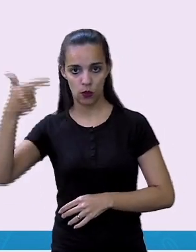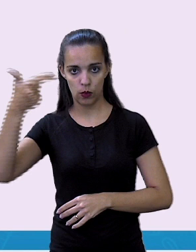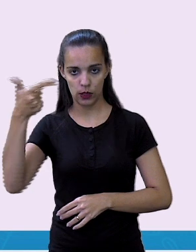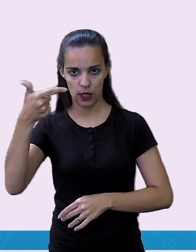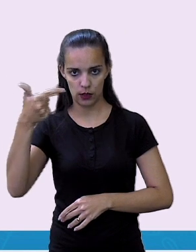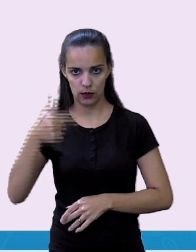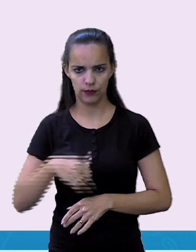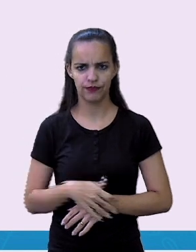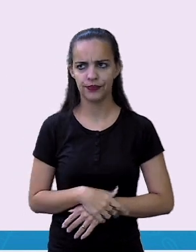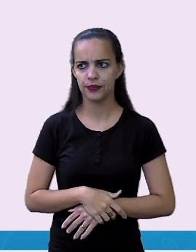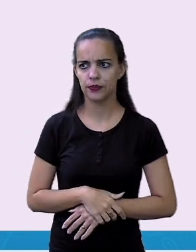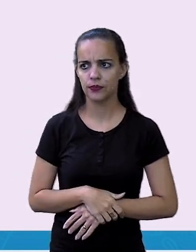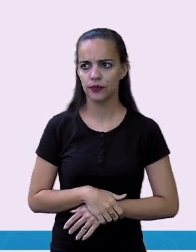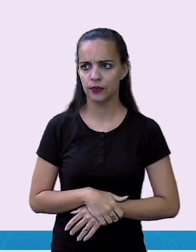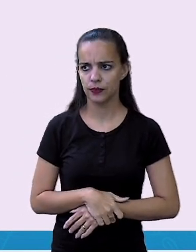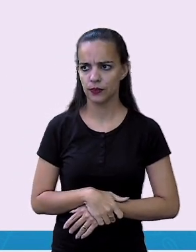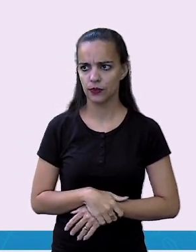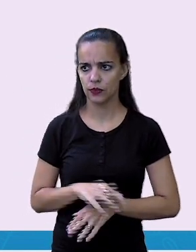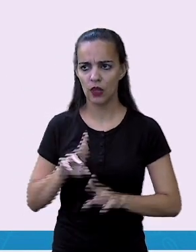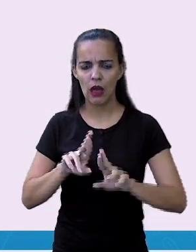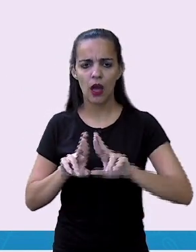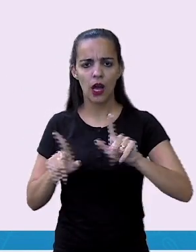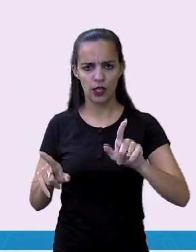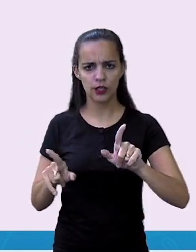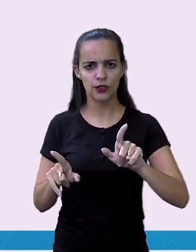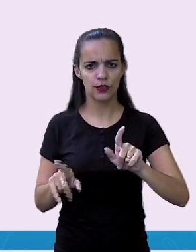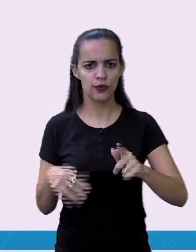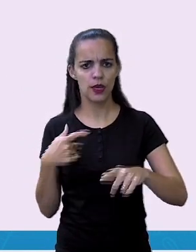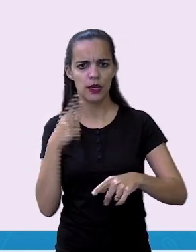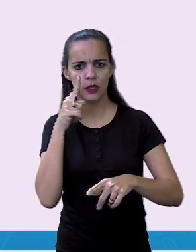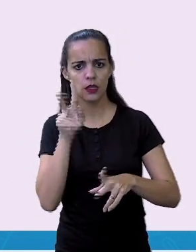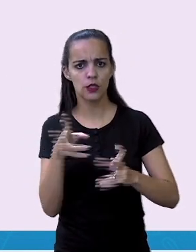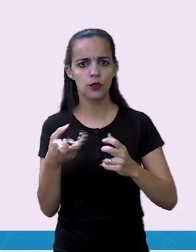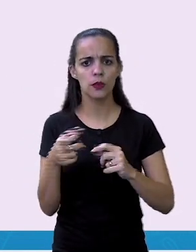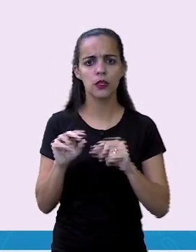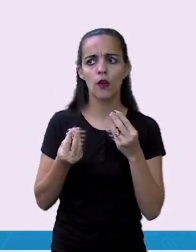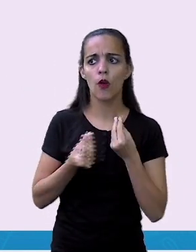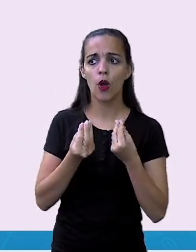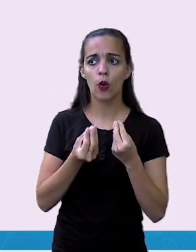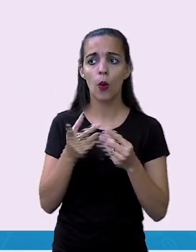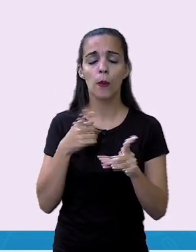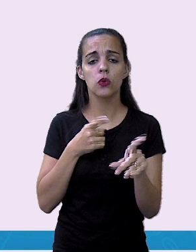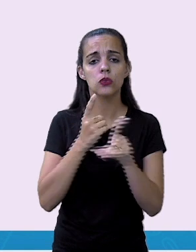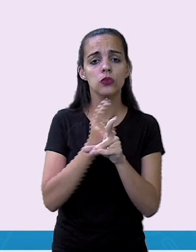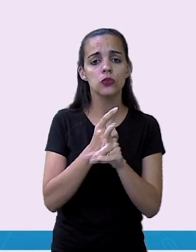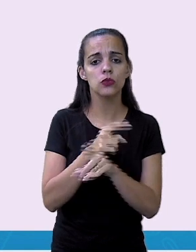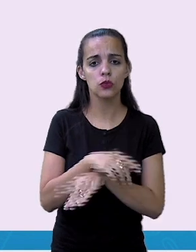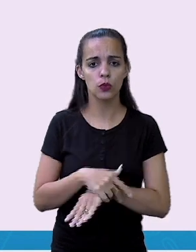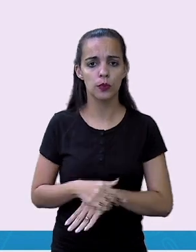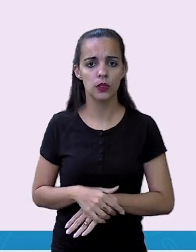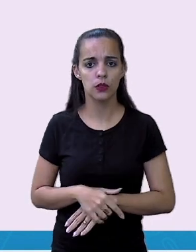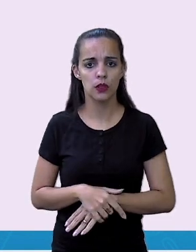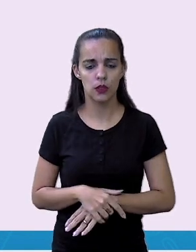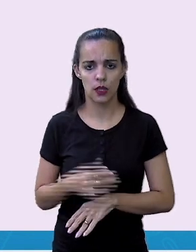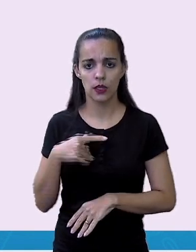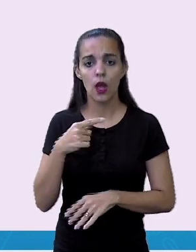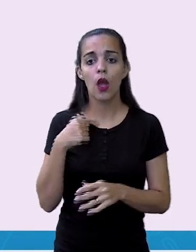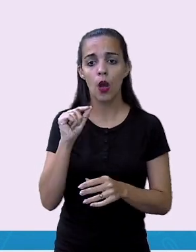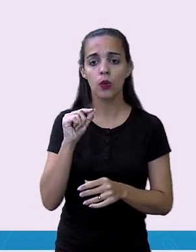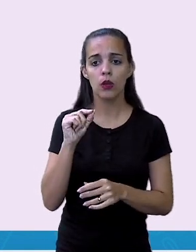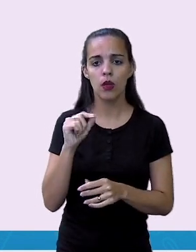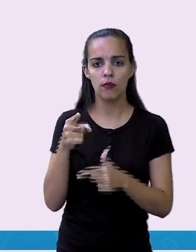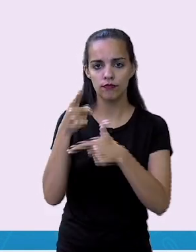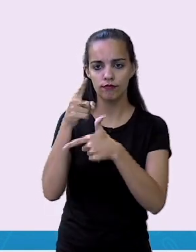4a2y. Olha só, a diferença entre 2 quadrados. O que eu posso fazer? Raiz